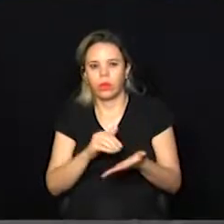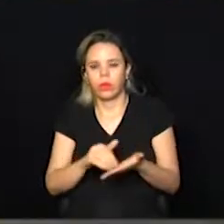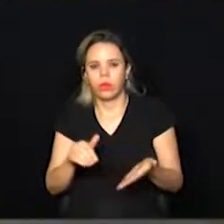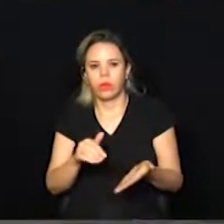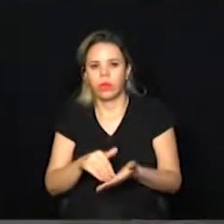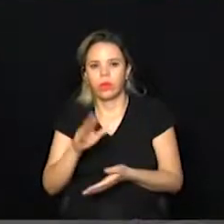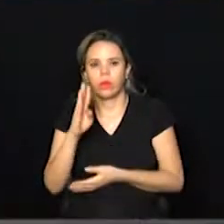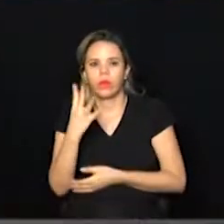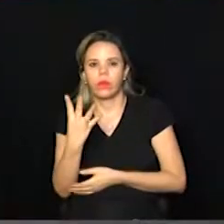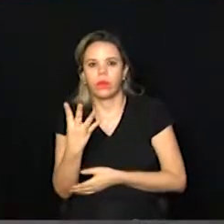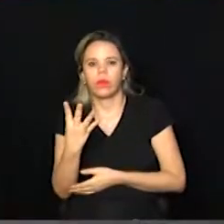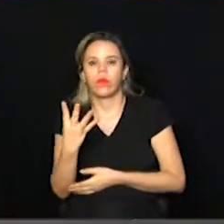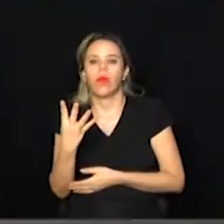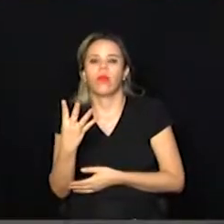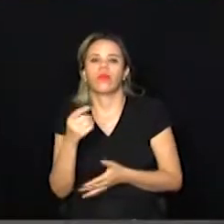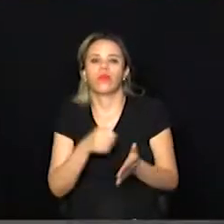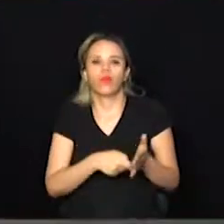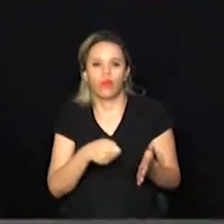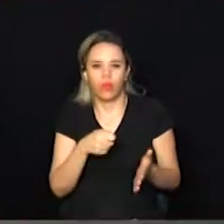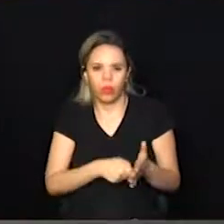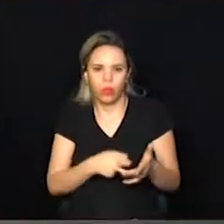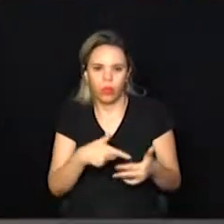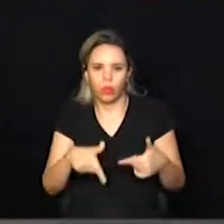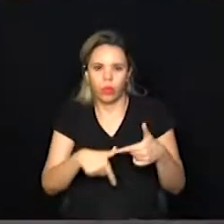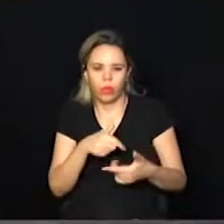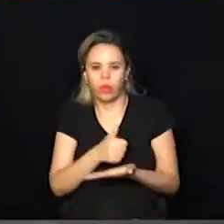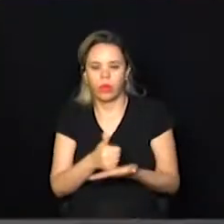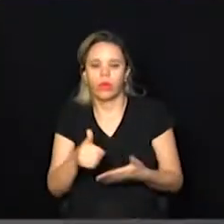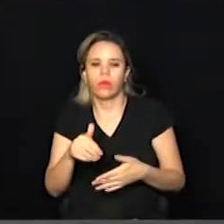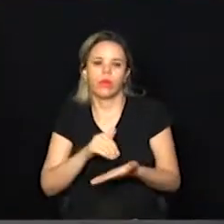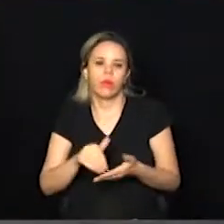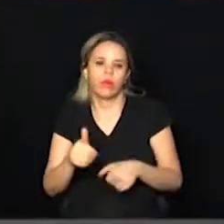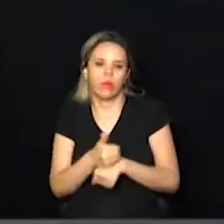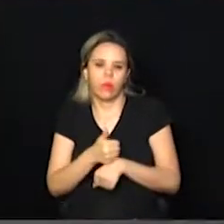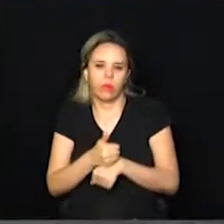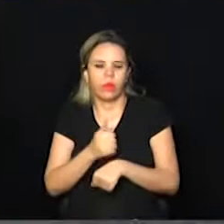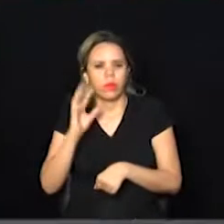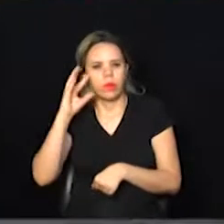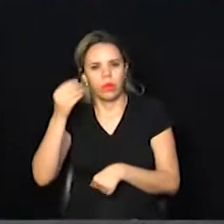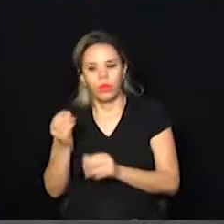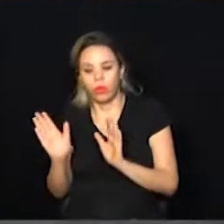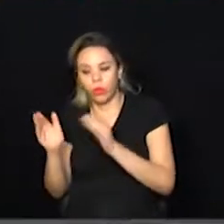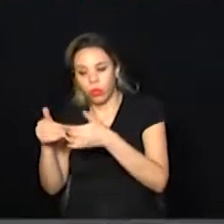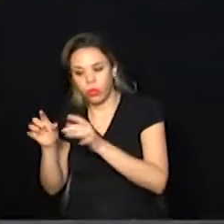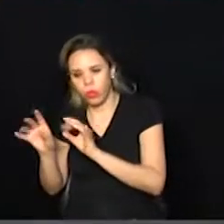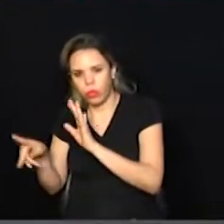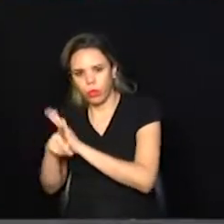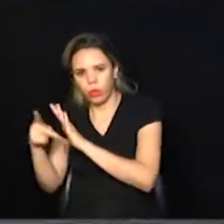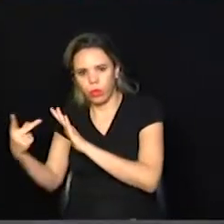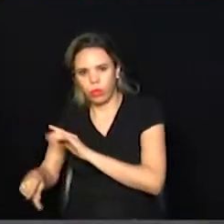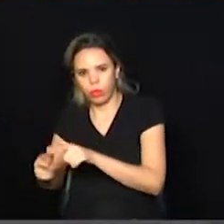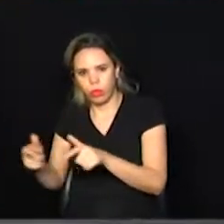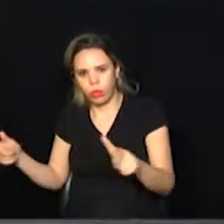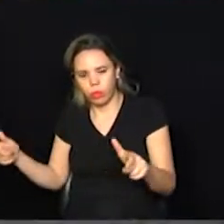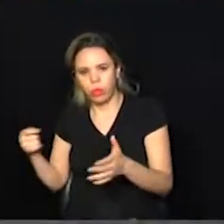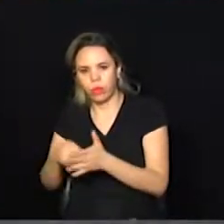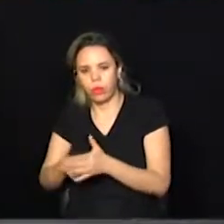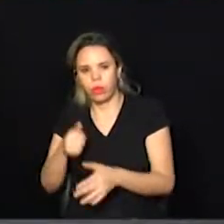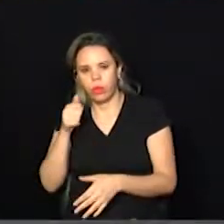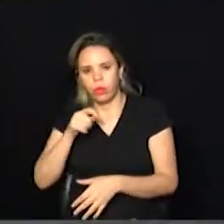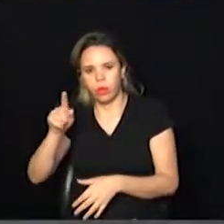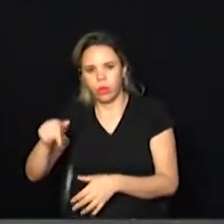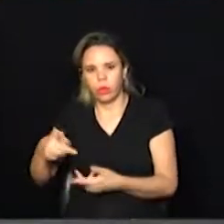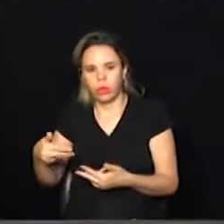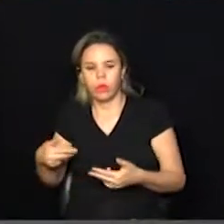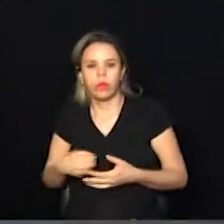mais 4 políticas, e tem aquelas que a gente entende que devem ter um foco específico, um foco maior. A política para a mulher é uma